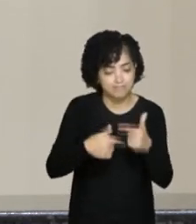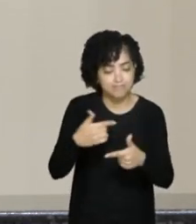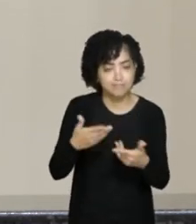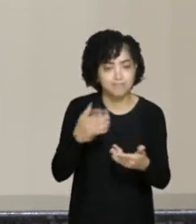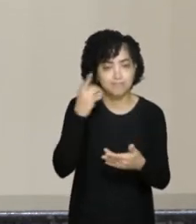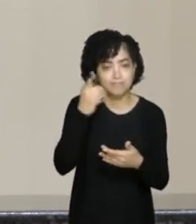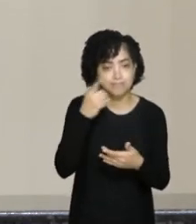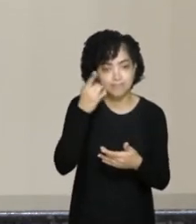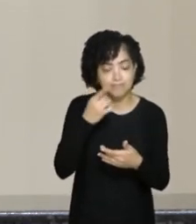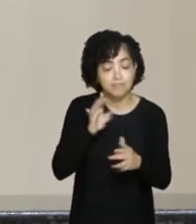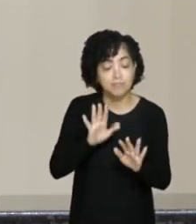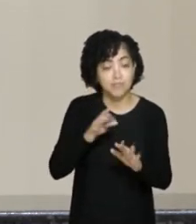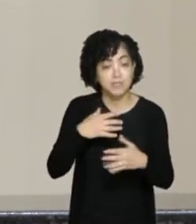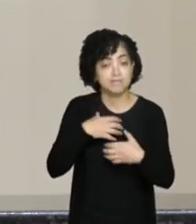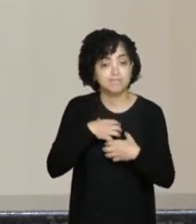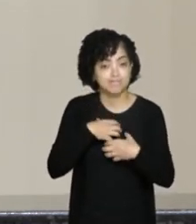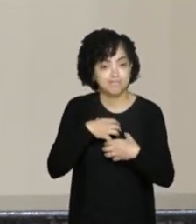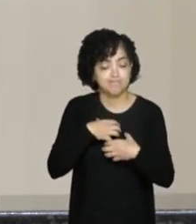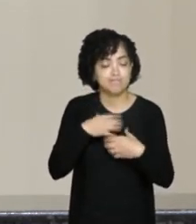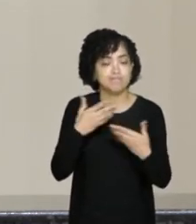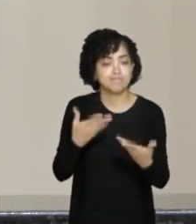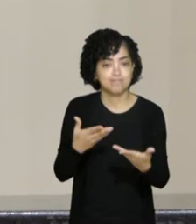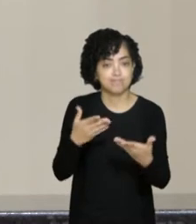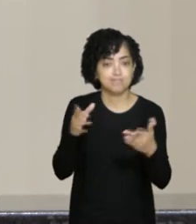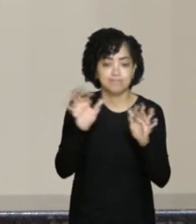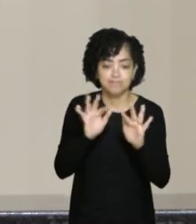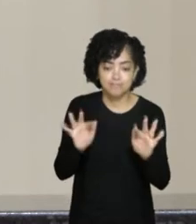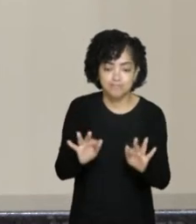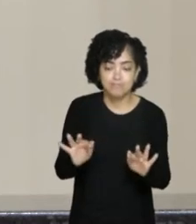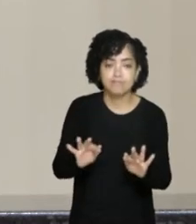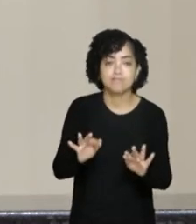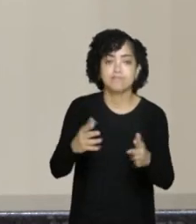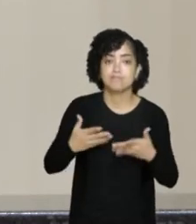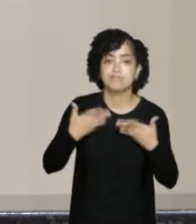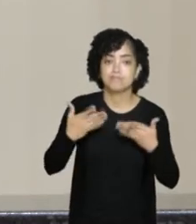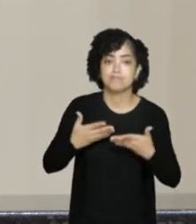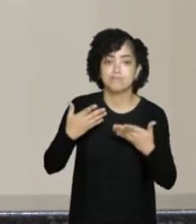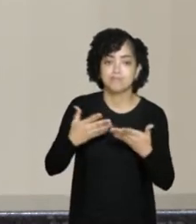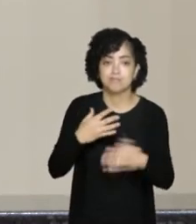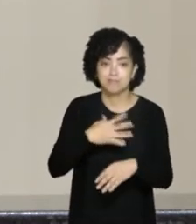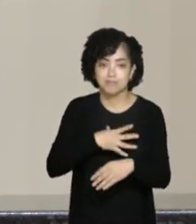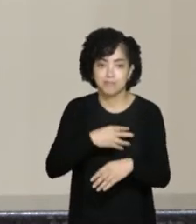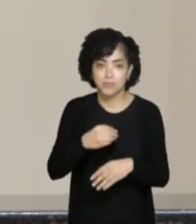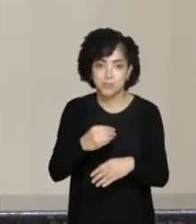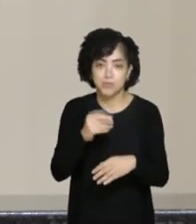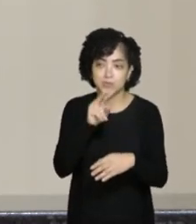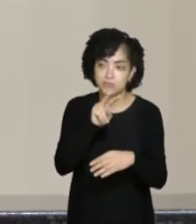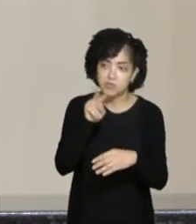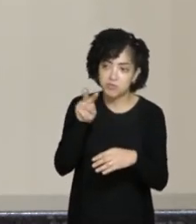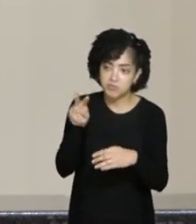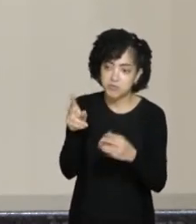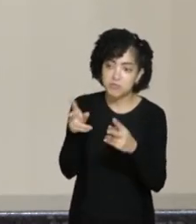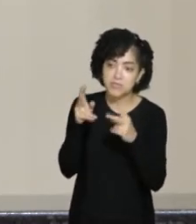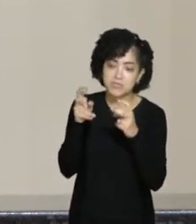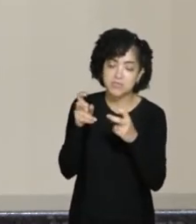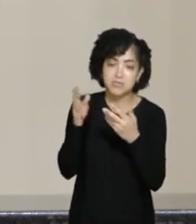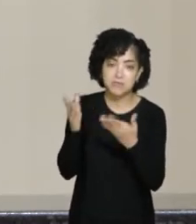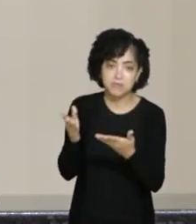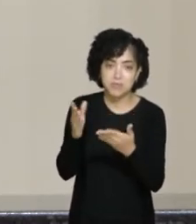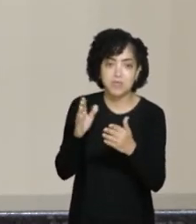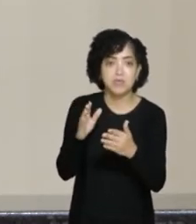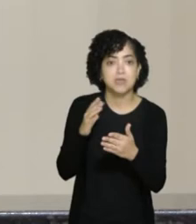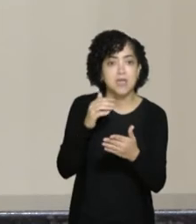comoveu foi ver a alegria, a felicidade das tuas filhas, a esposa,